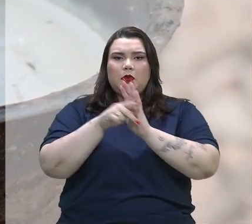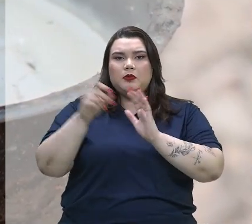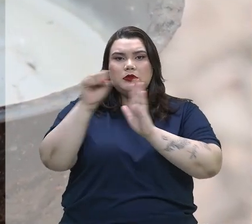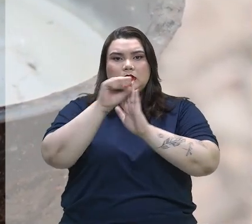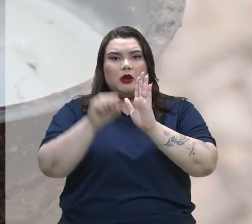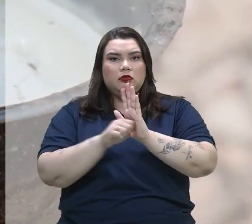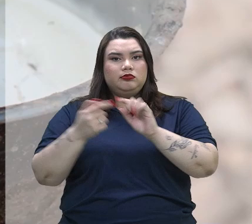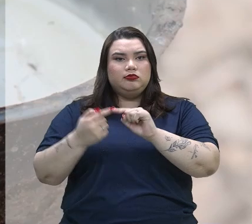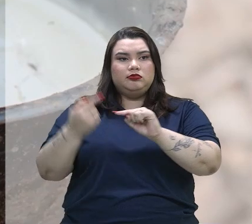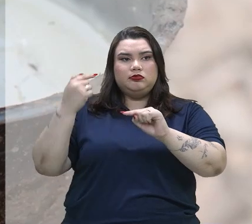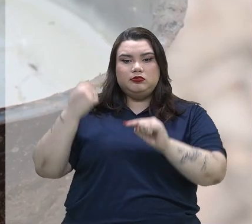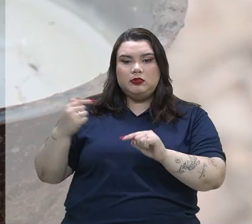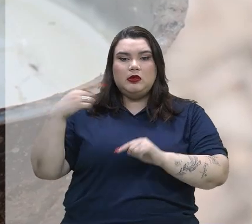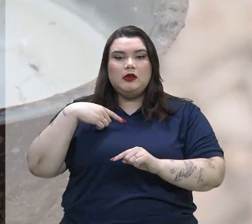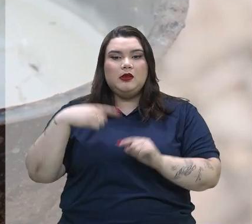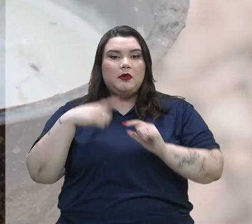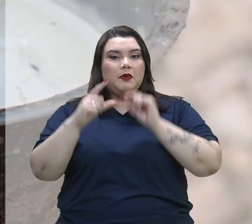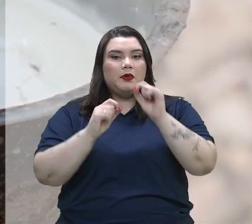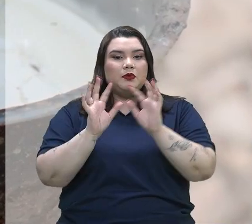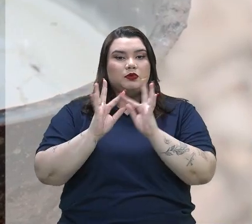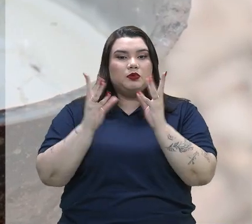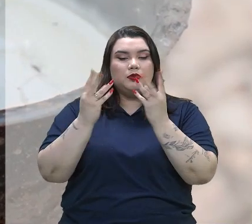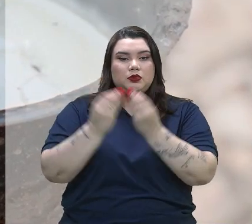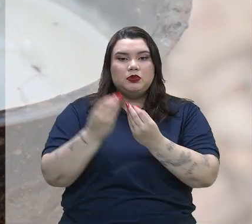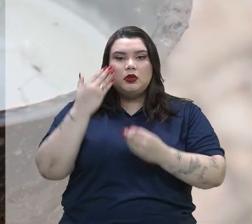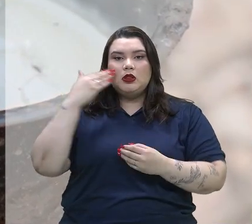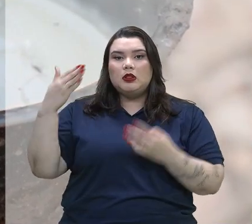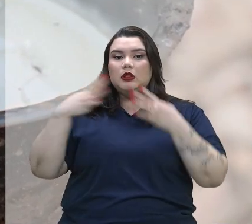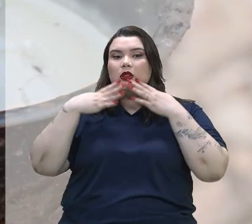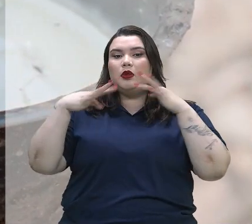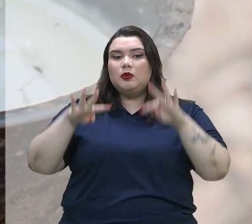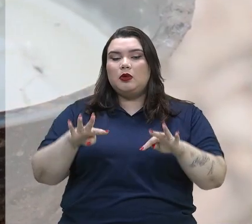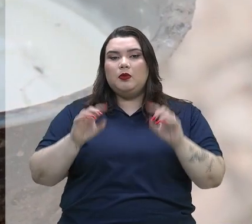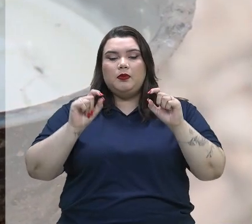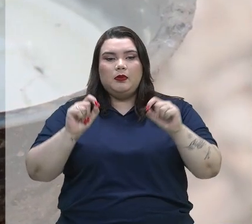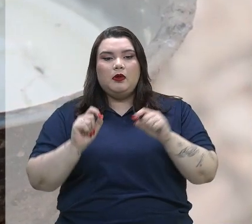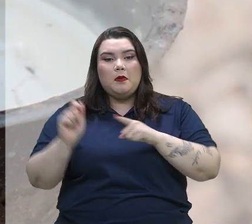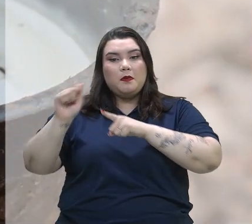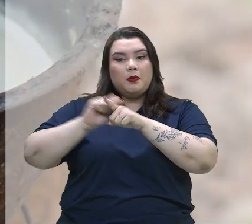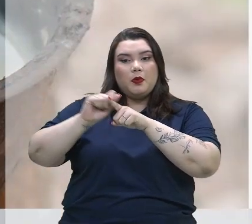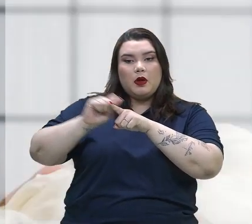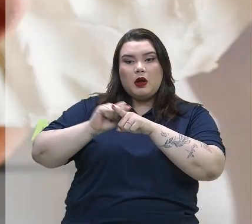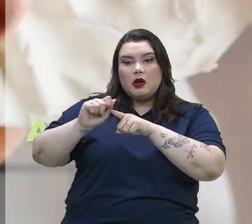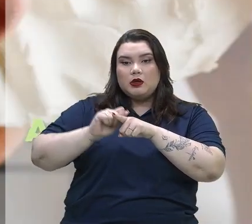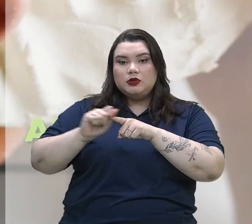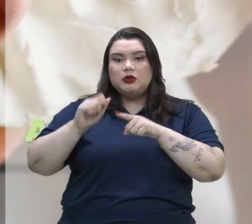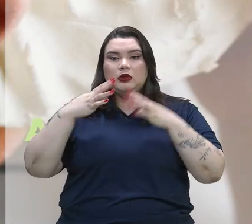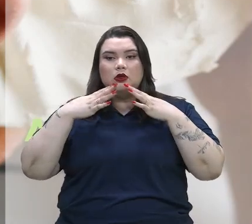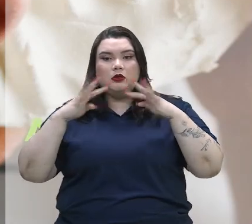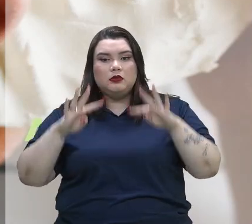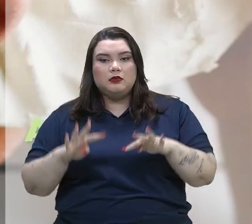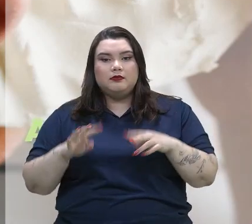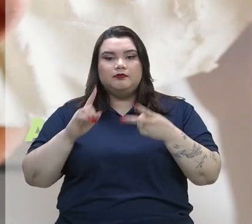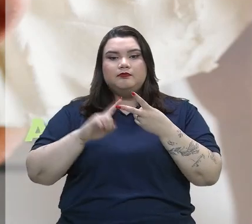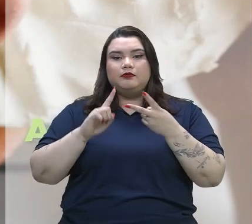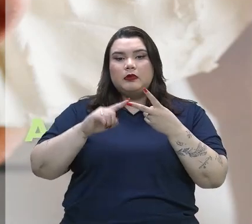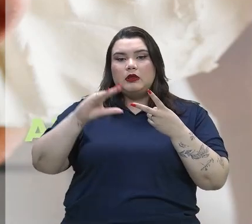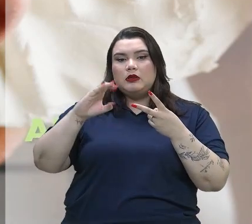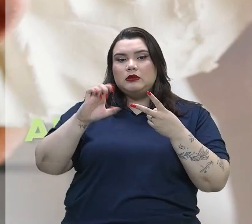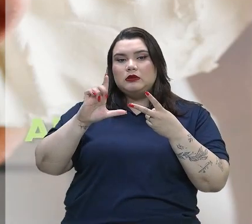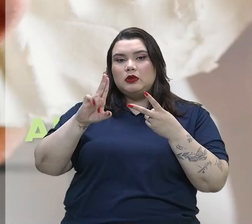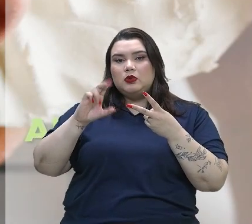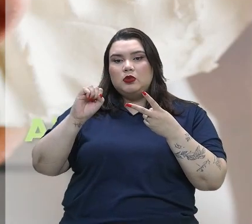com substâncias poliméricas envolviam polímeros naturais, tais como borracha natural, amido, celulose